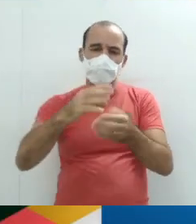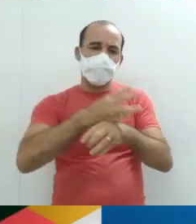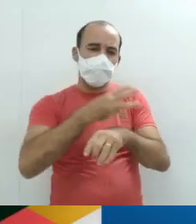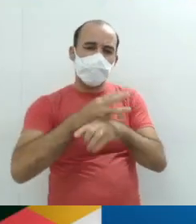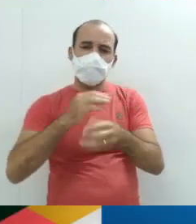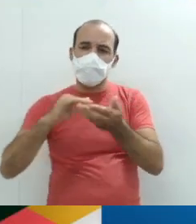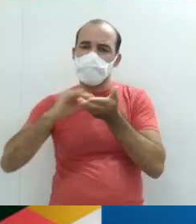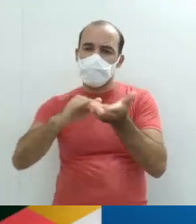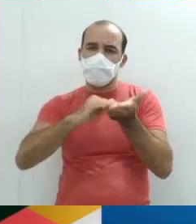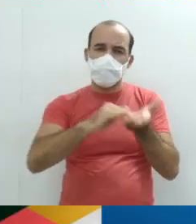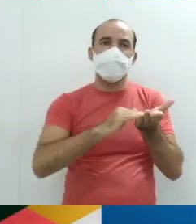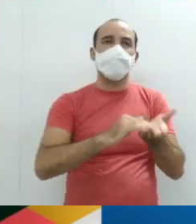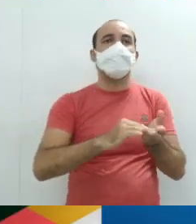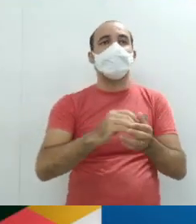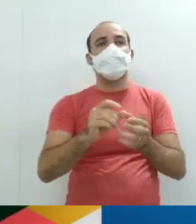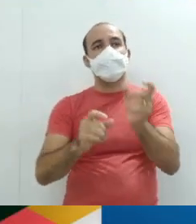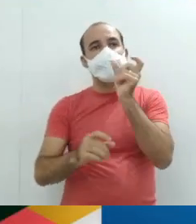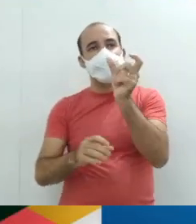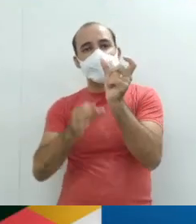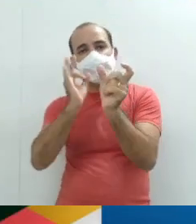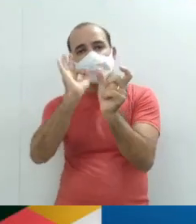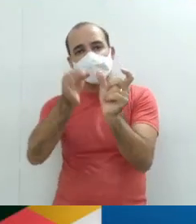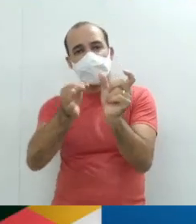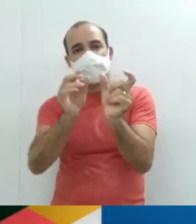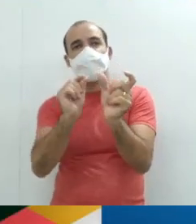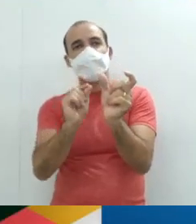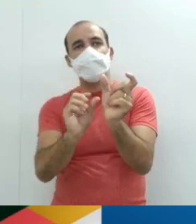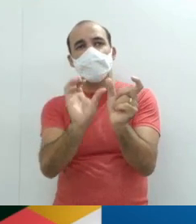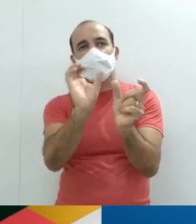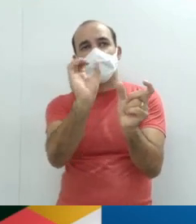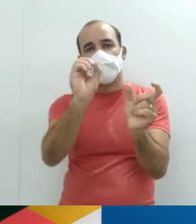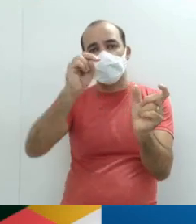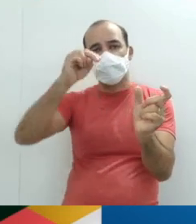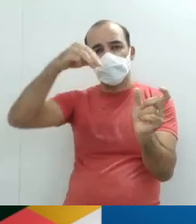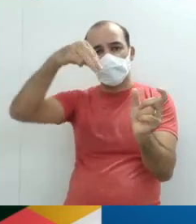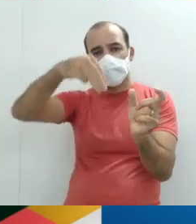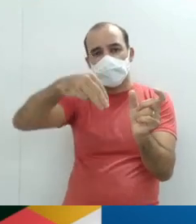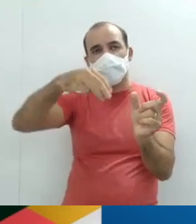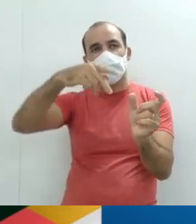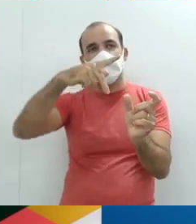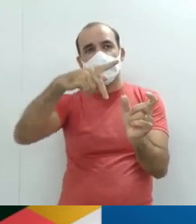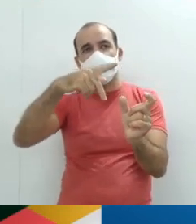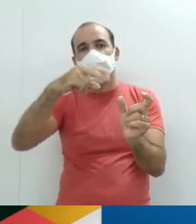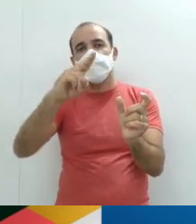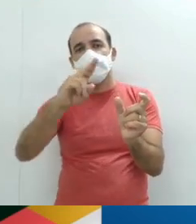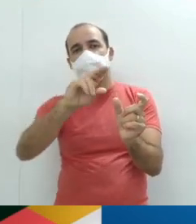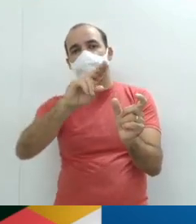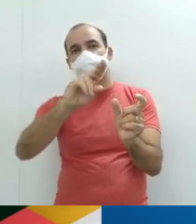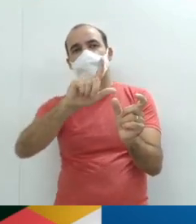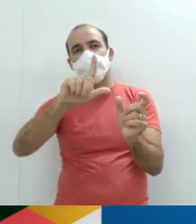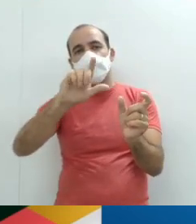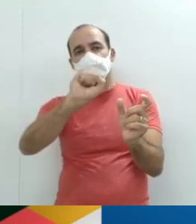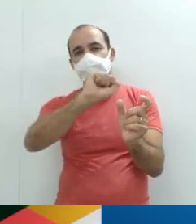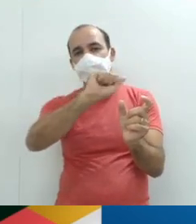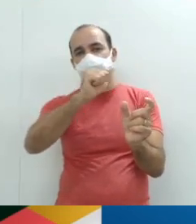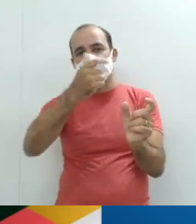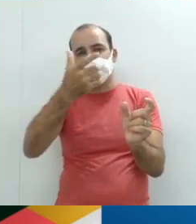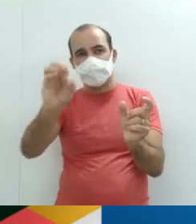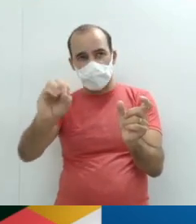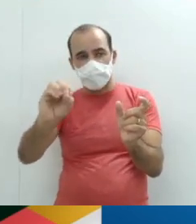seria compulsão. Vocês podem estar aí, até deixei marcado para que vocês entendessem melhor. A compulsão